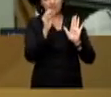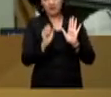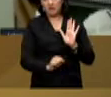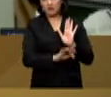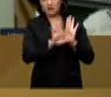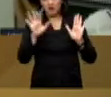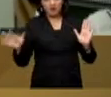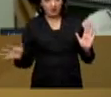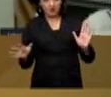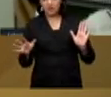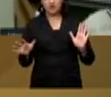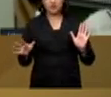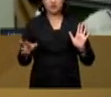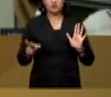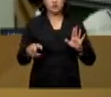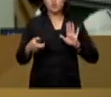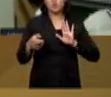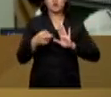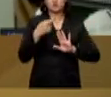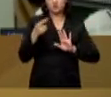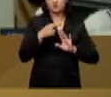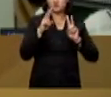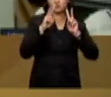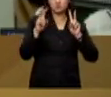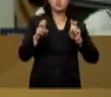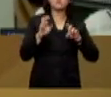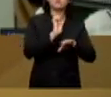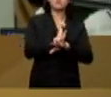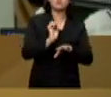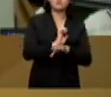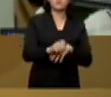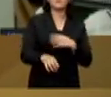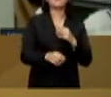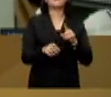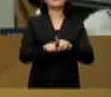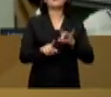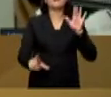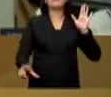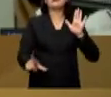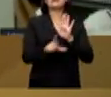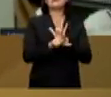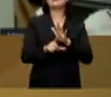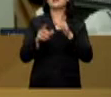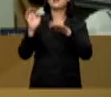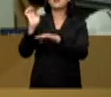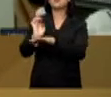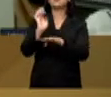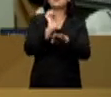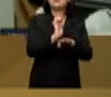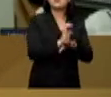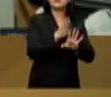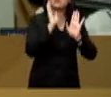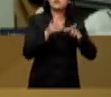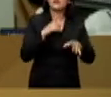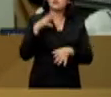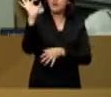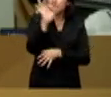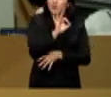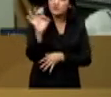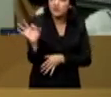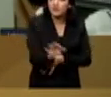Senado no tocante às interestaduais, quer nas respectivas legislações locais, no caso das alíquotas